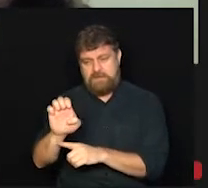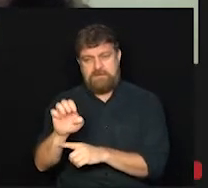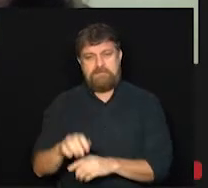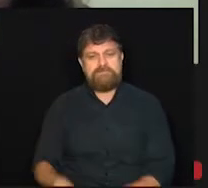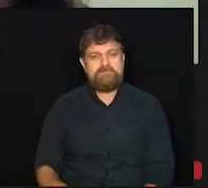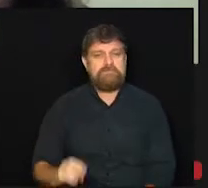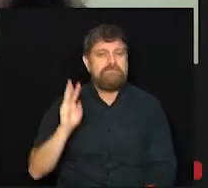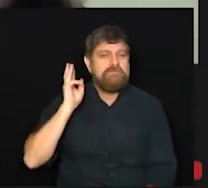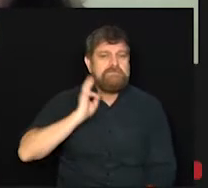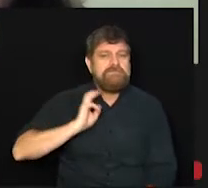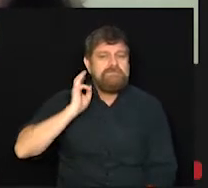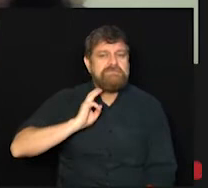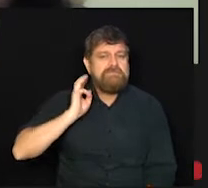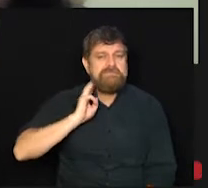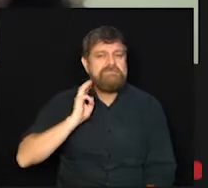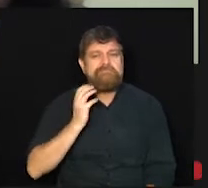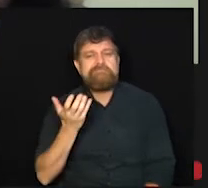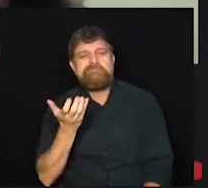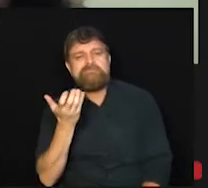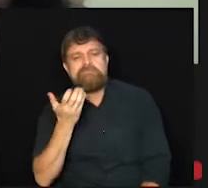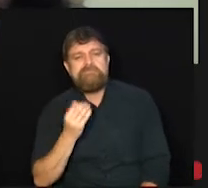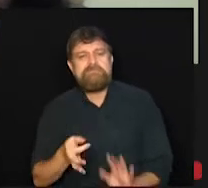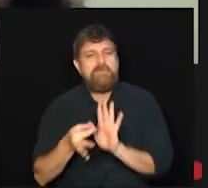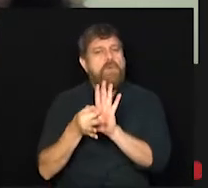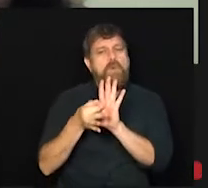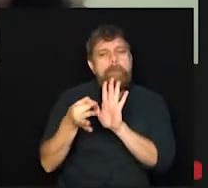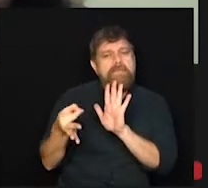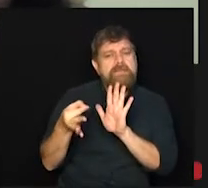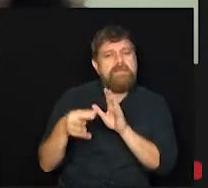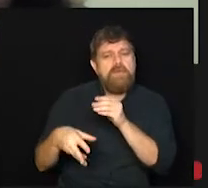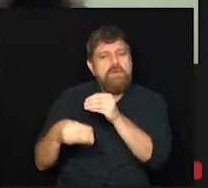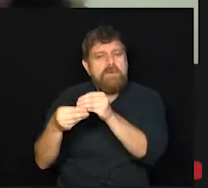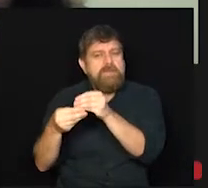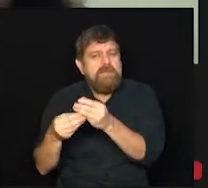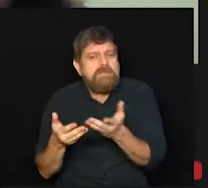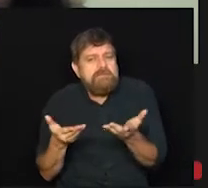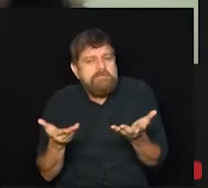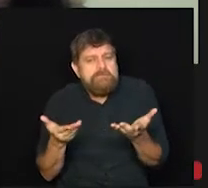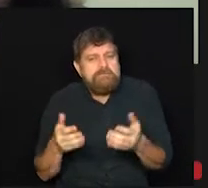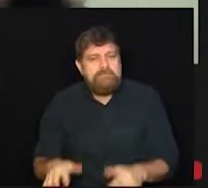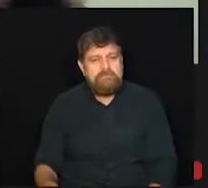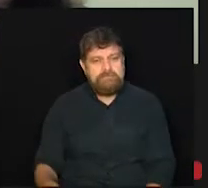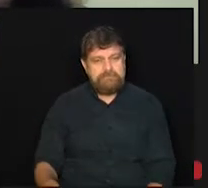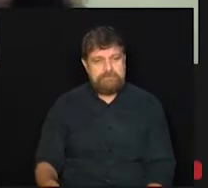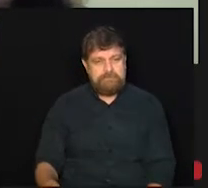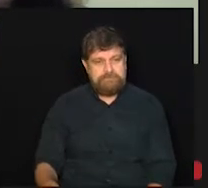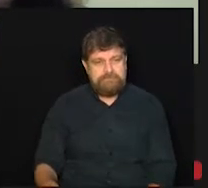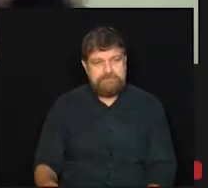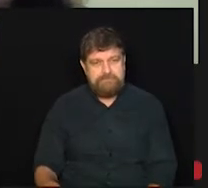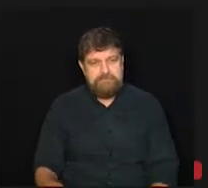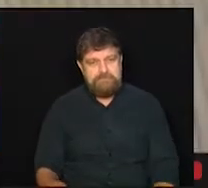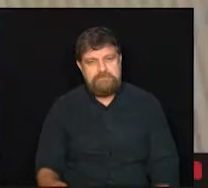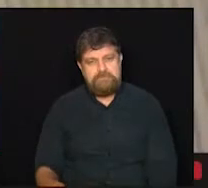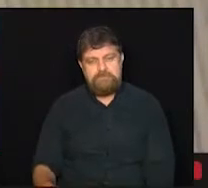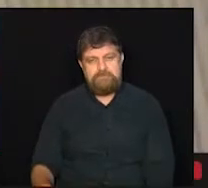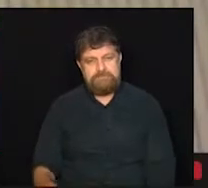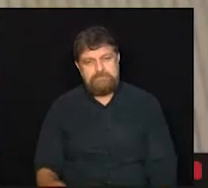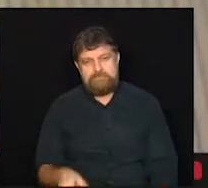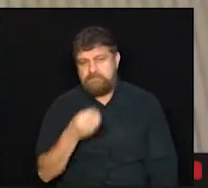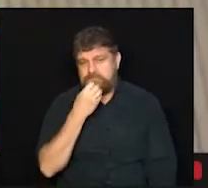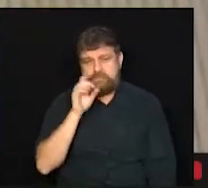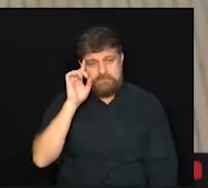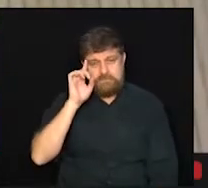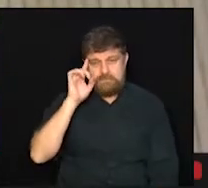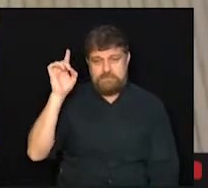Cecílio, gostaria de fazer alguma observação? Professor, vai, Cecílio. Bom dia.